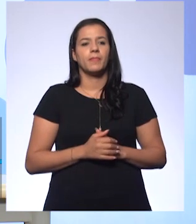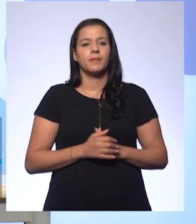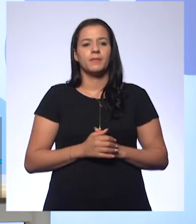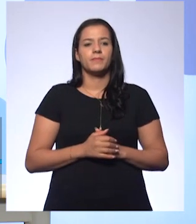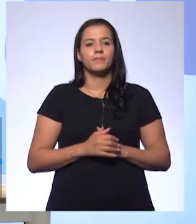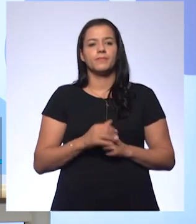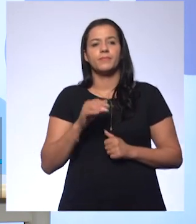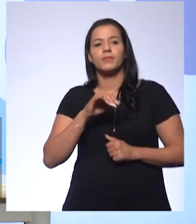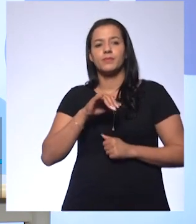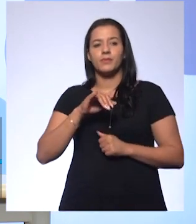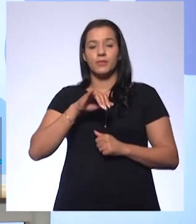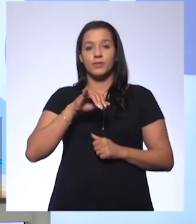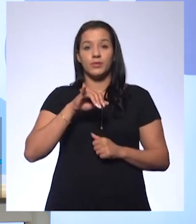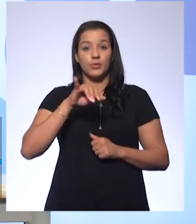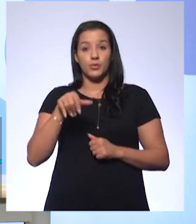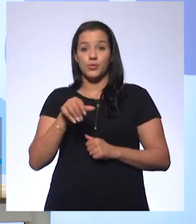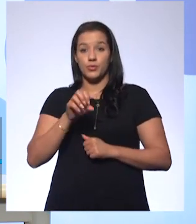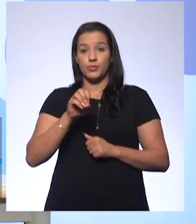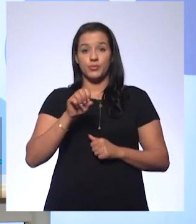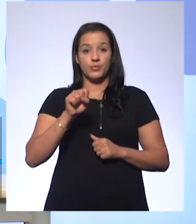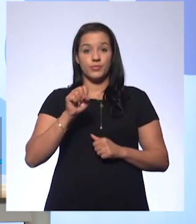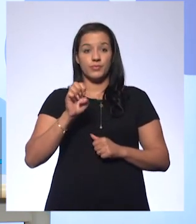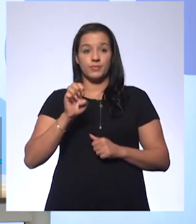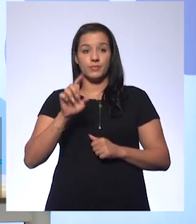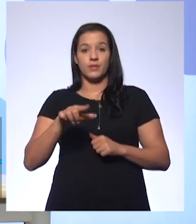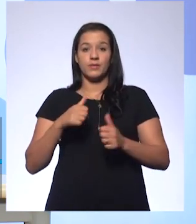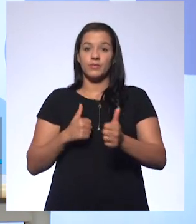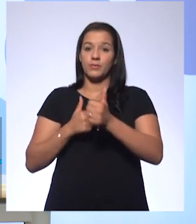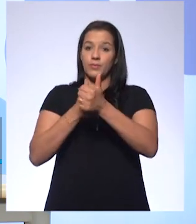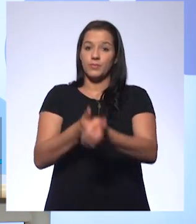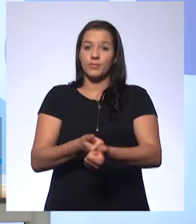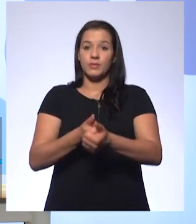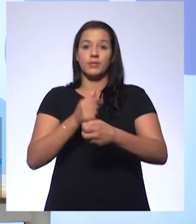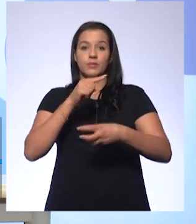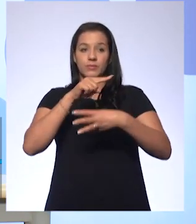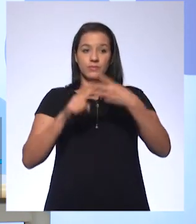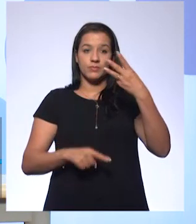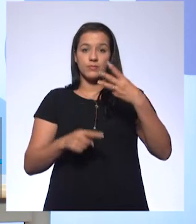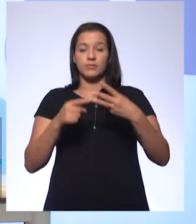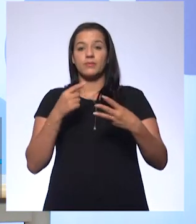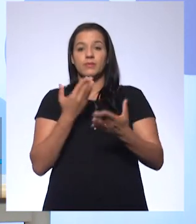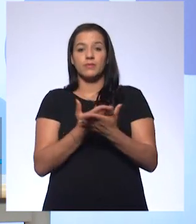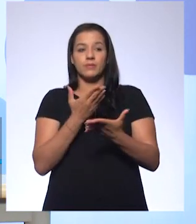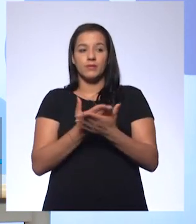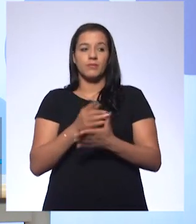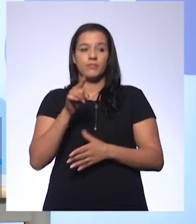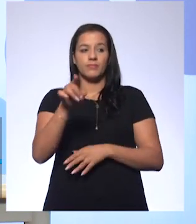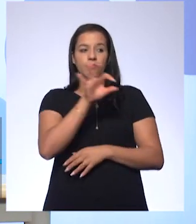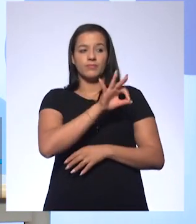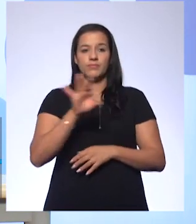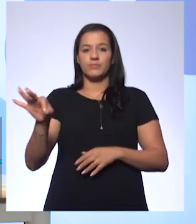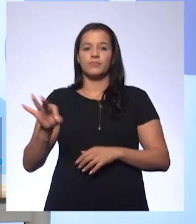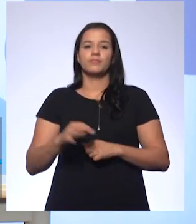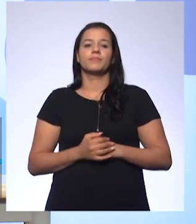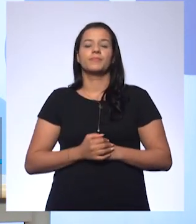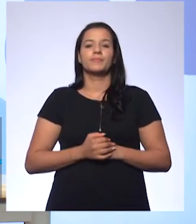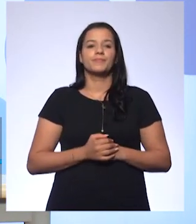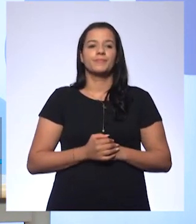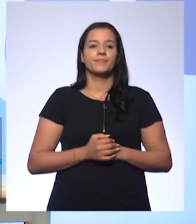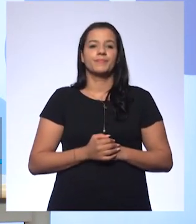parabéns, professora. Parabéns, professora. A senhora faz a diferença. Gostei muitíssimo da